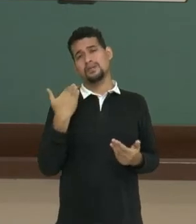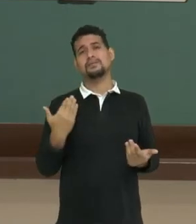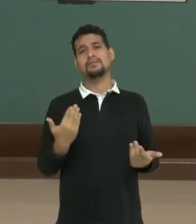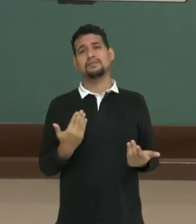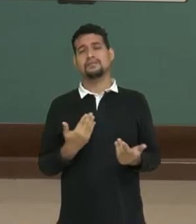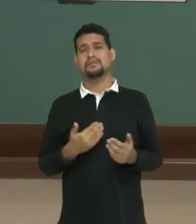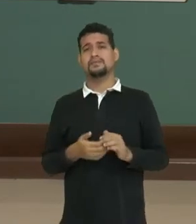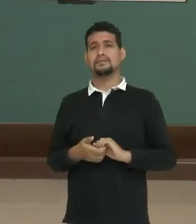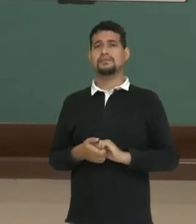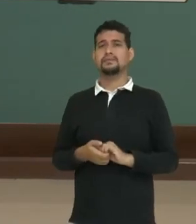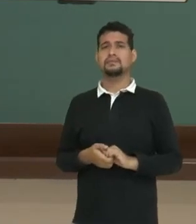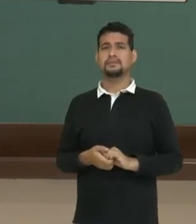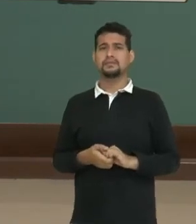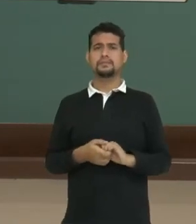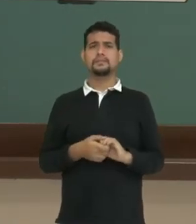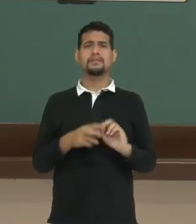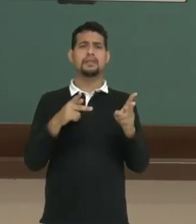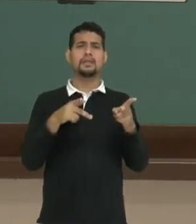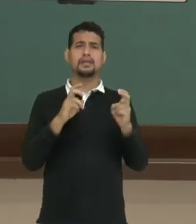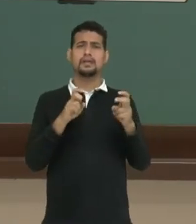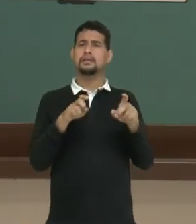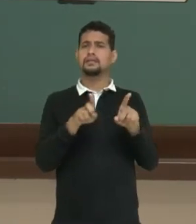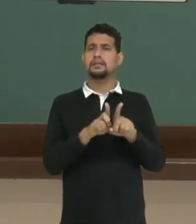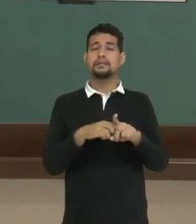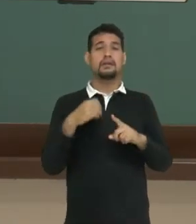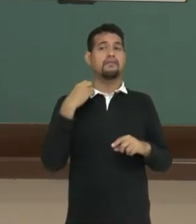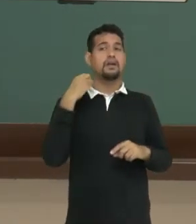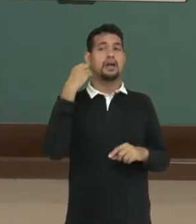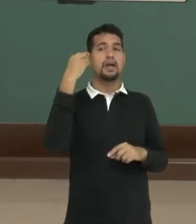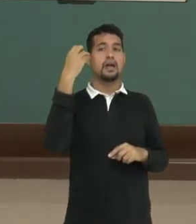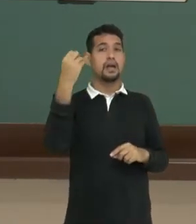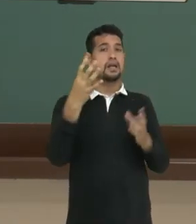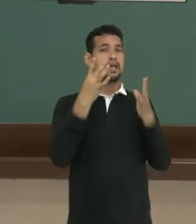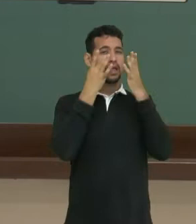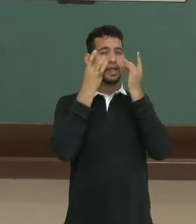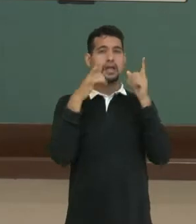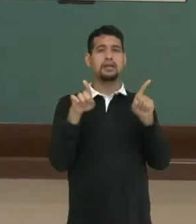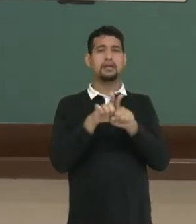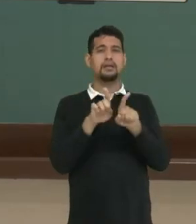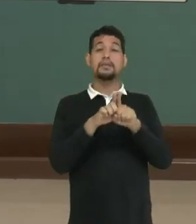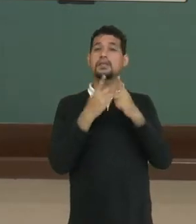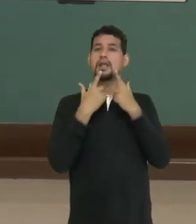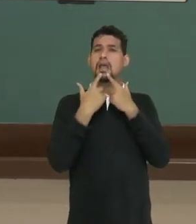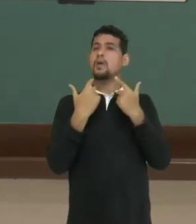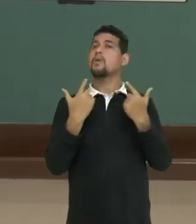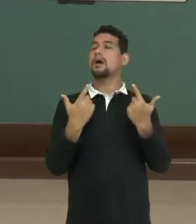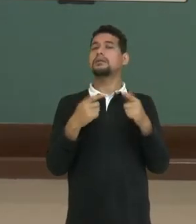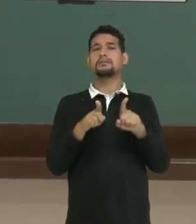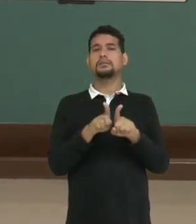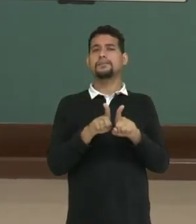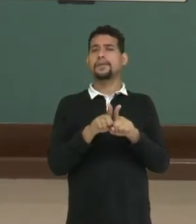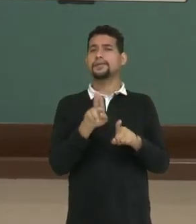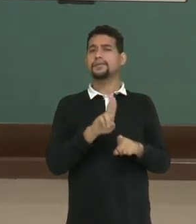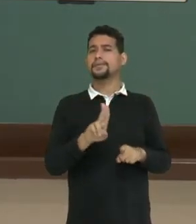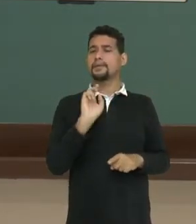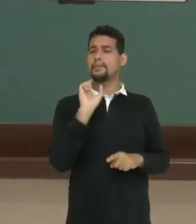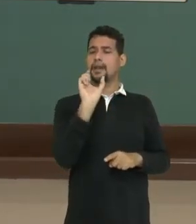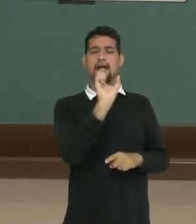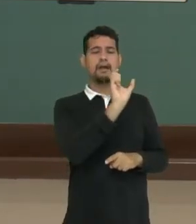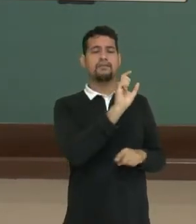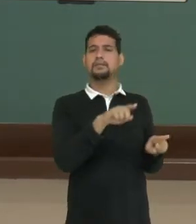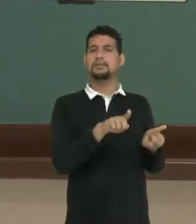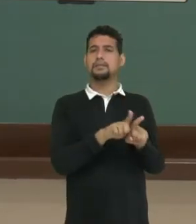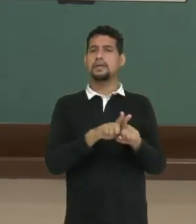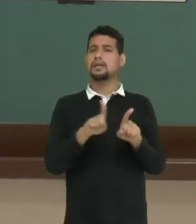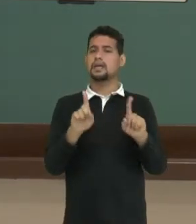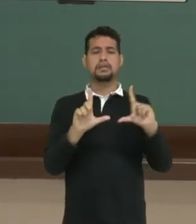prestem atenção nesses outdoors quando vocês estiverem viajando e percebam que tem ali os elementos da linguagem não verbal, que são as palavras, e